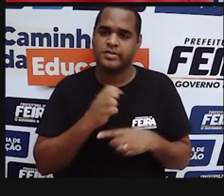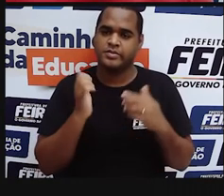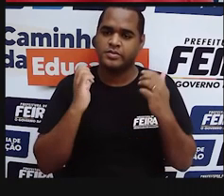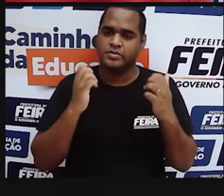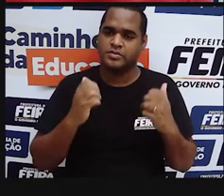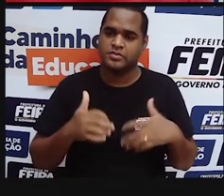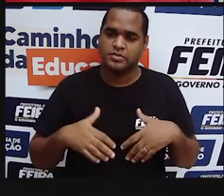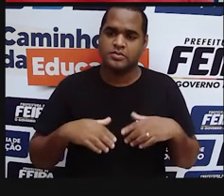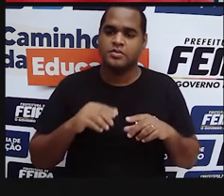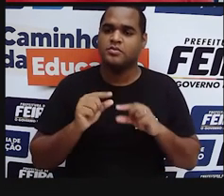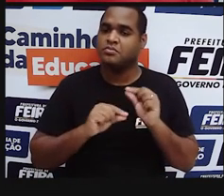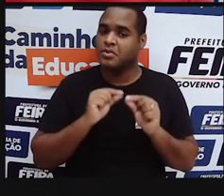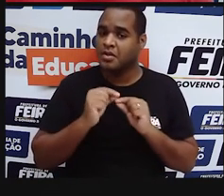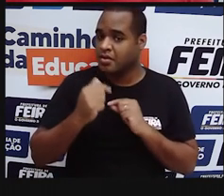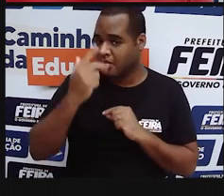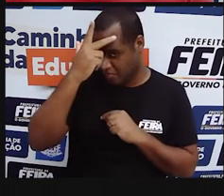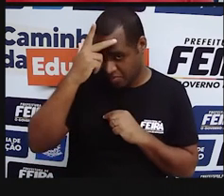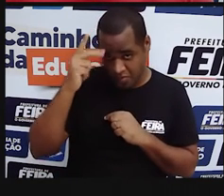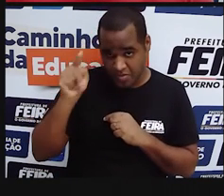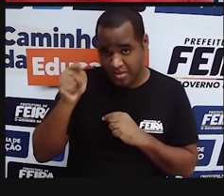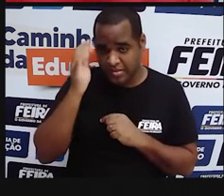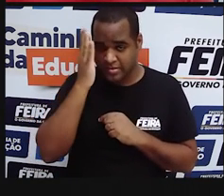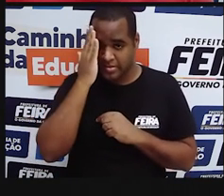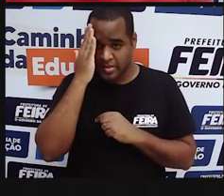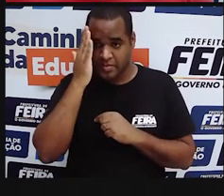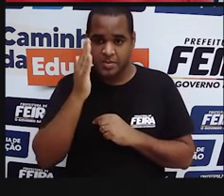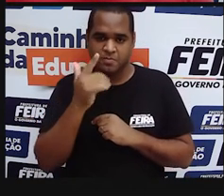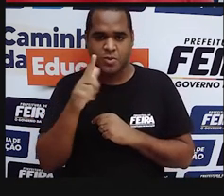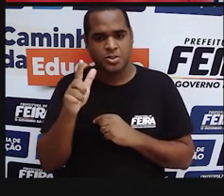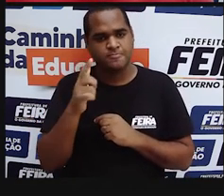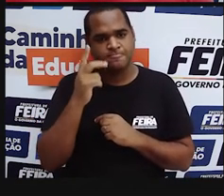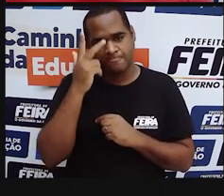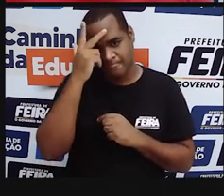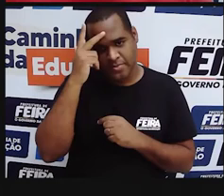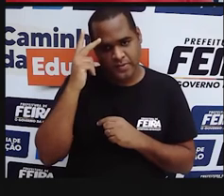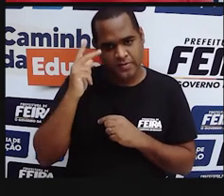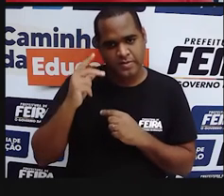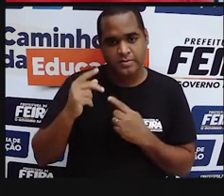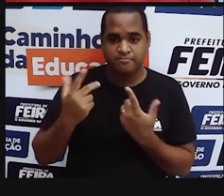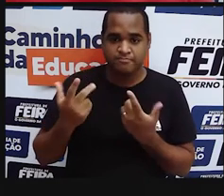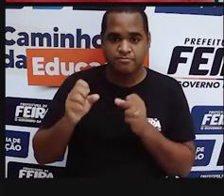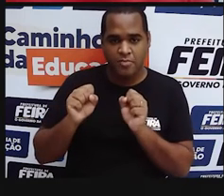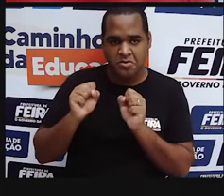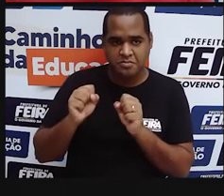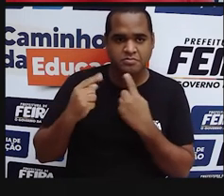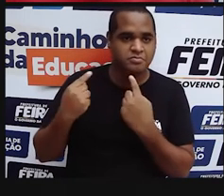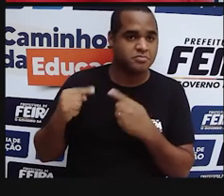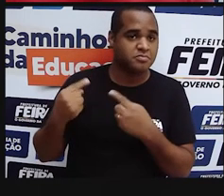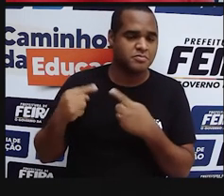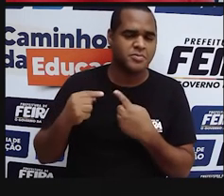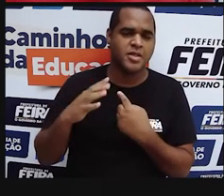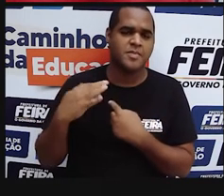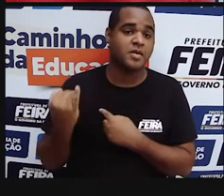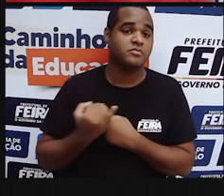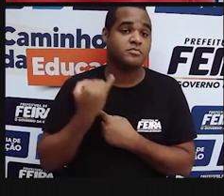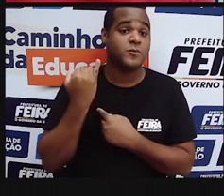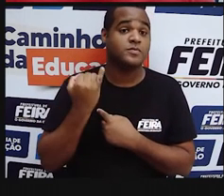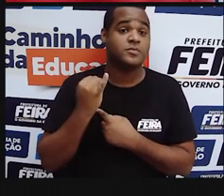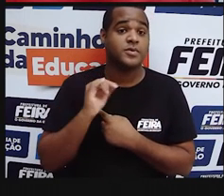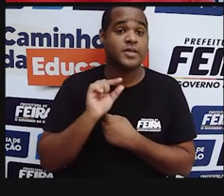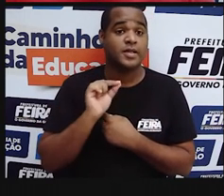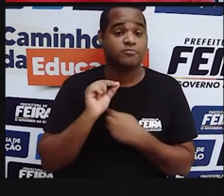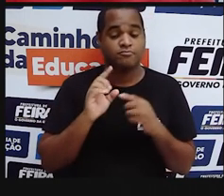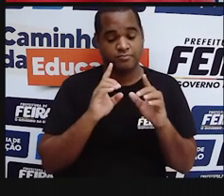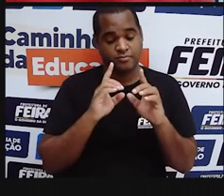na discussão a pessoa que souber mais, tiver mais poder de convencimento dos outros. E isso é fundamental.